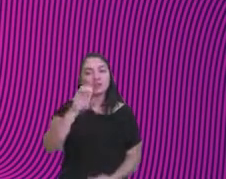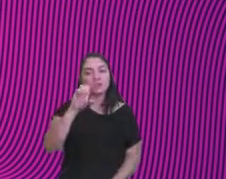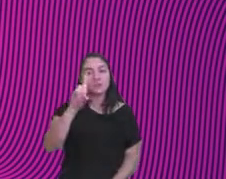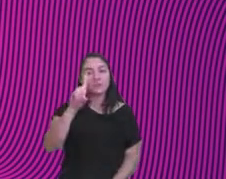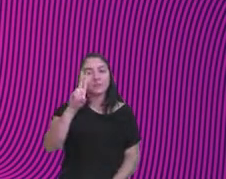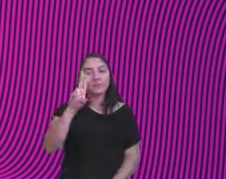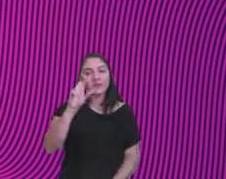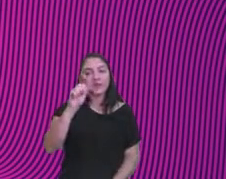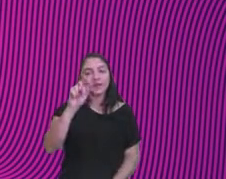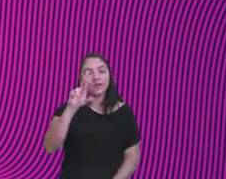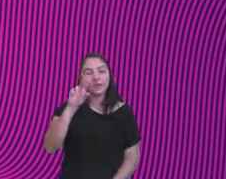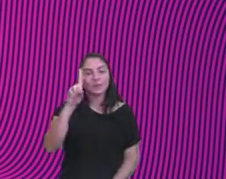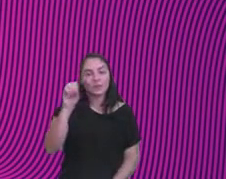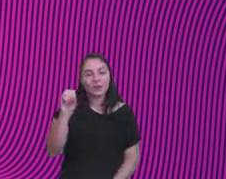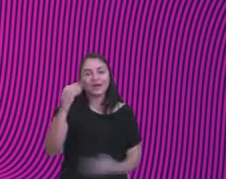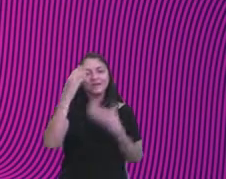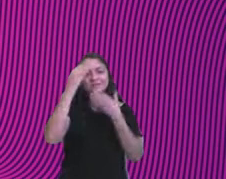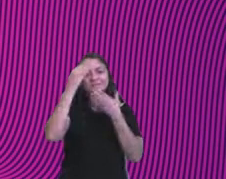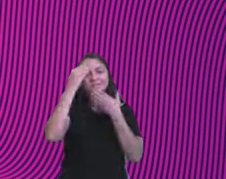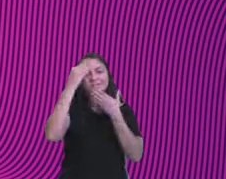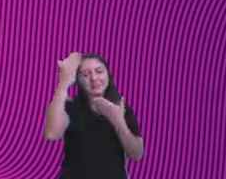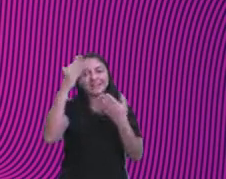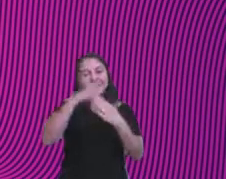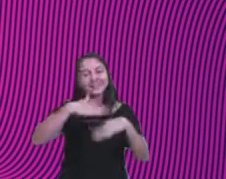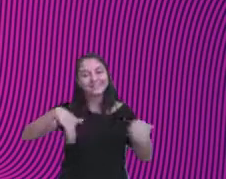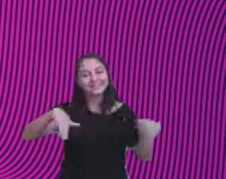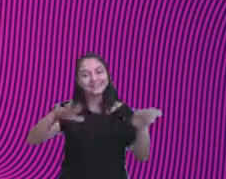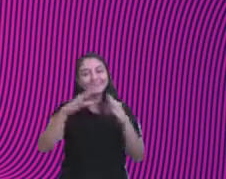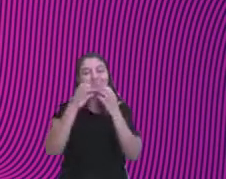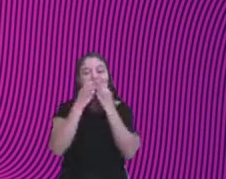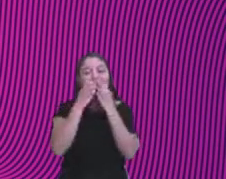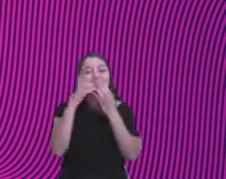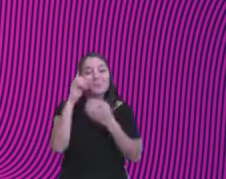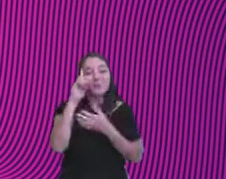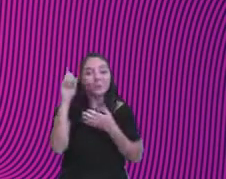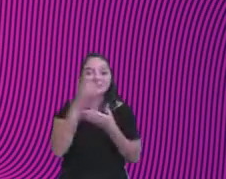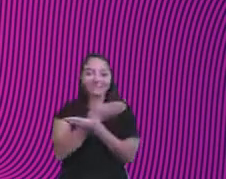tá? Obrigada a todos, um bom dia a todos.